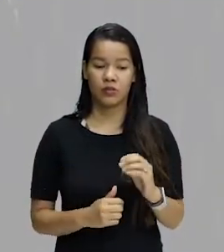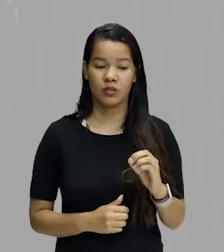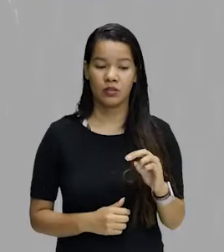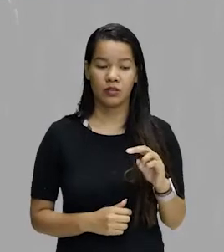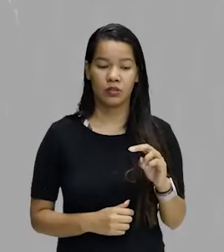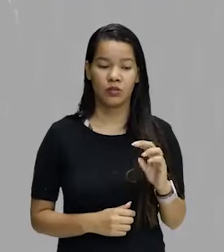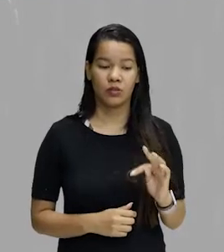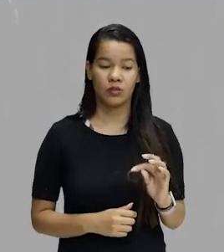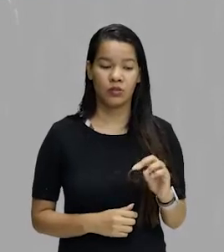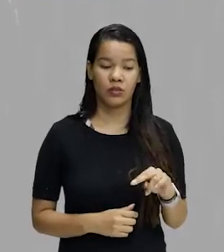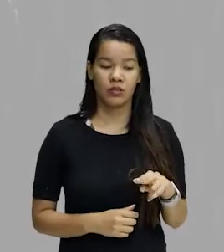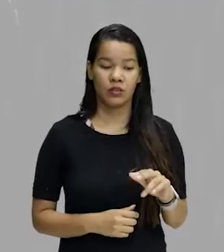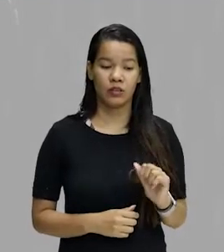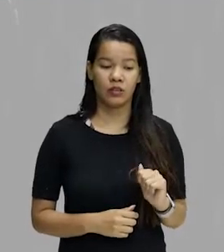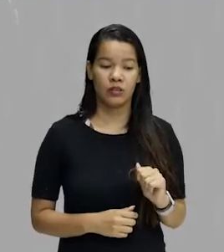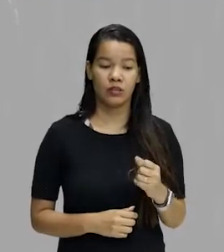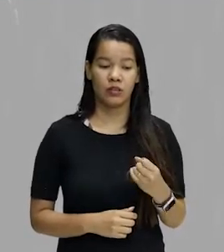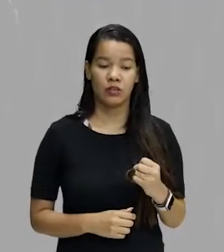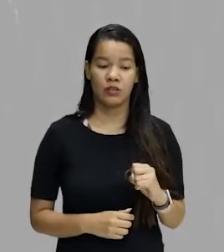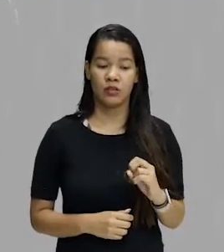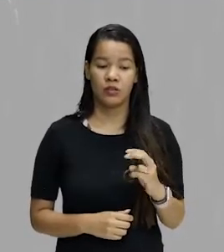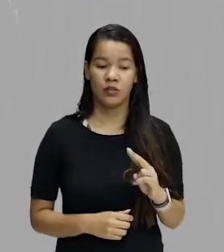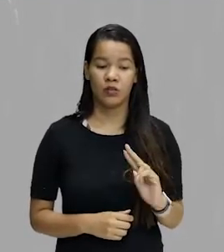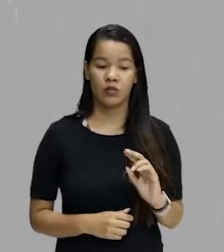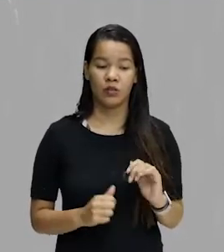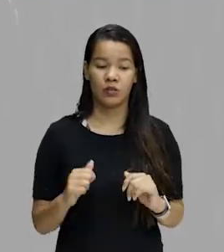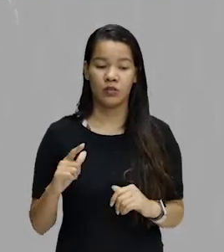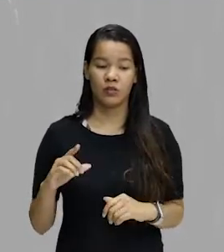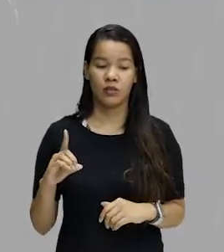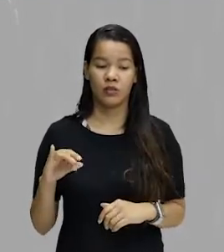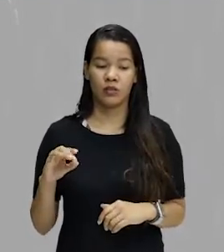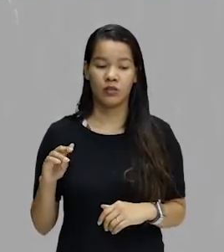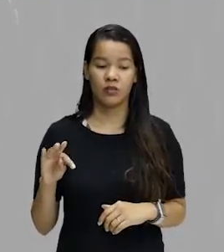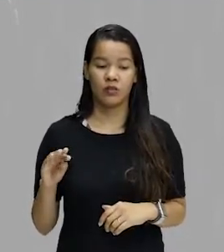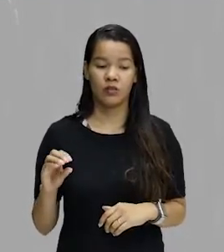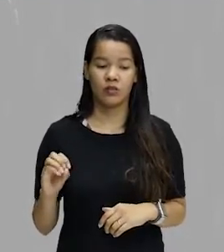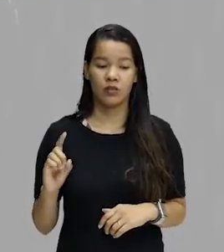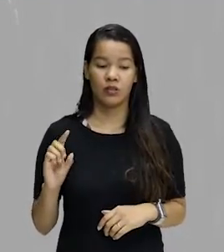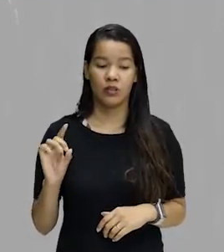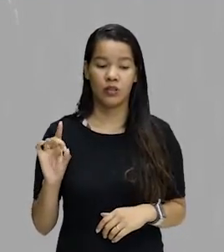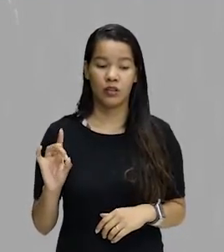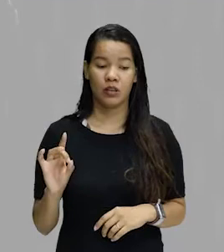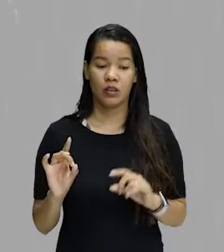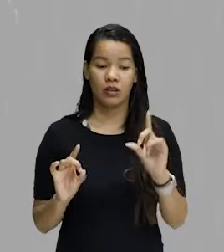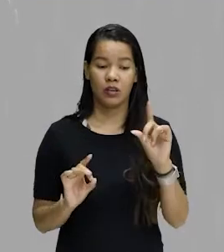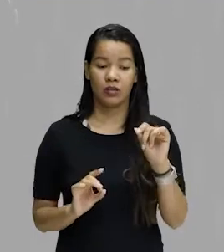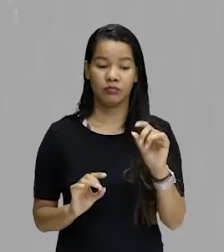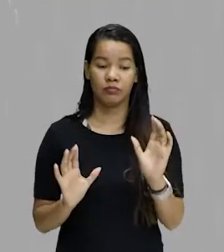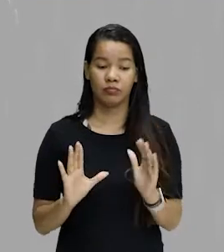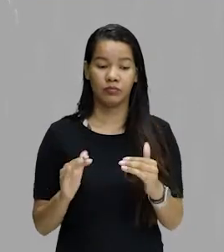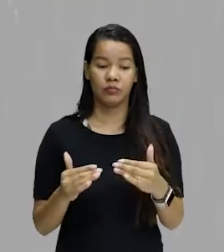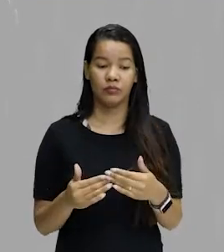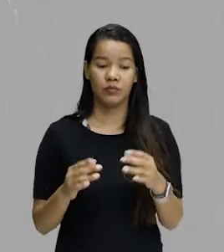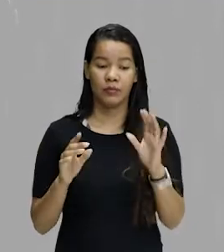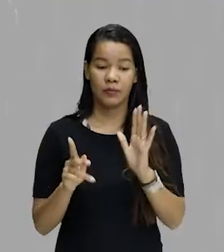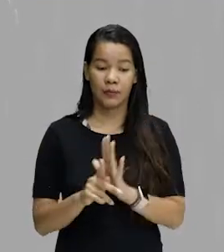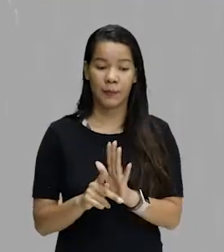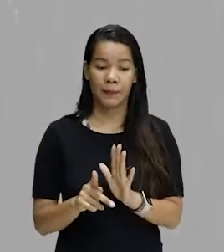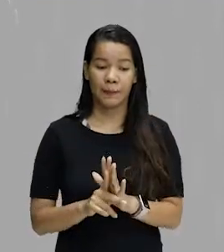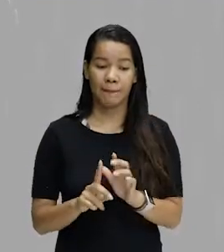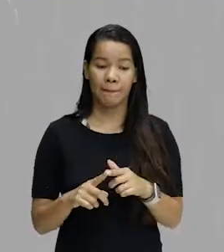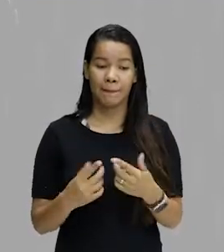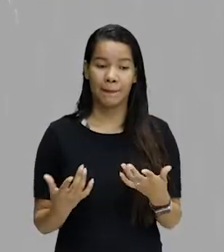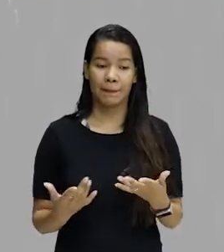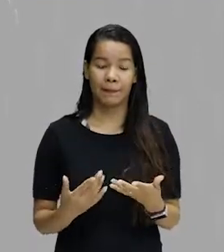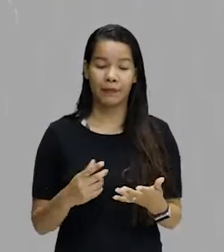com aldeídos. Tudo bem? Então, é um caso particular da isomeria plana. Agora, algumas questões para a